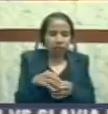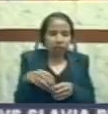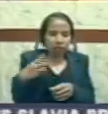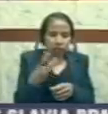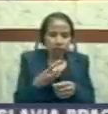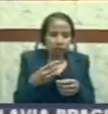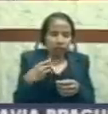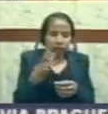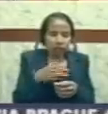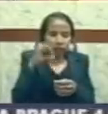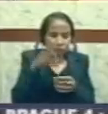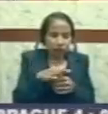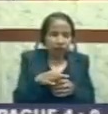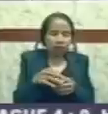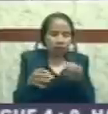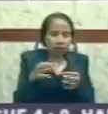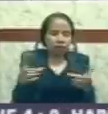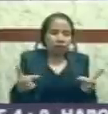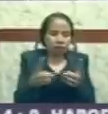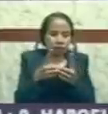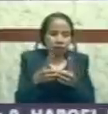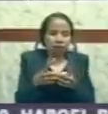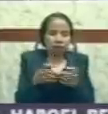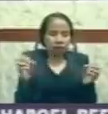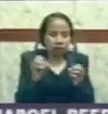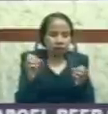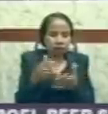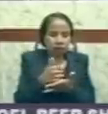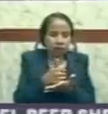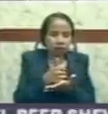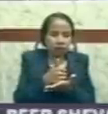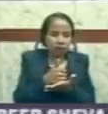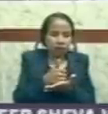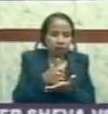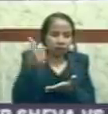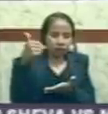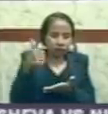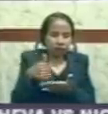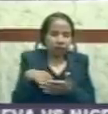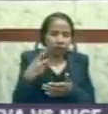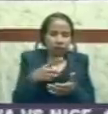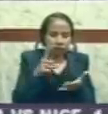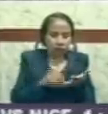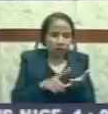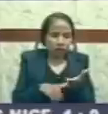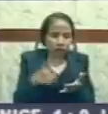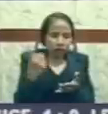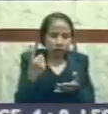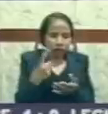vota balão contra, balão. Então vota de Hanoi, que nem lá passa, mas a cara sair a cara discute mal na FATE. O